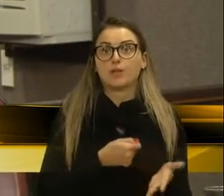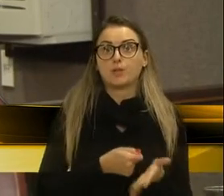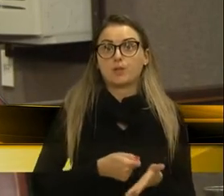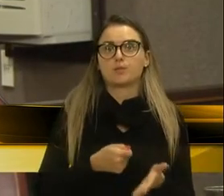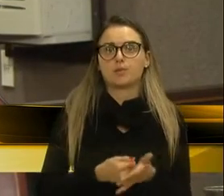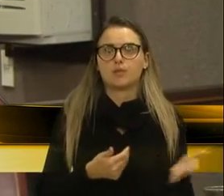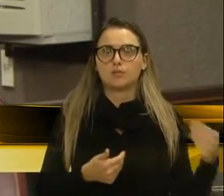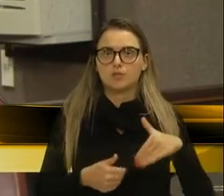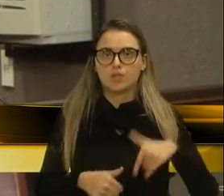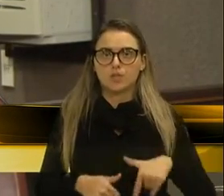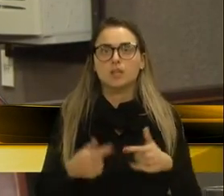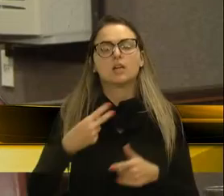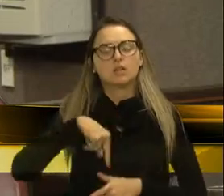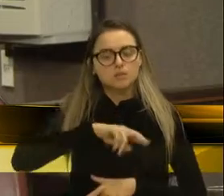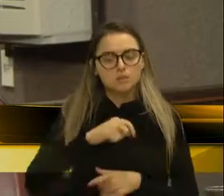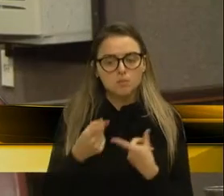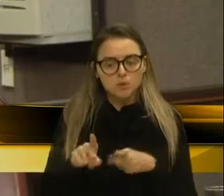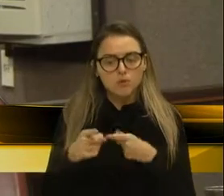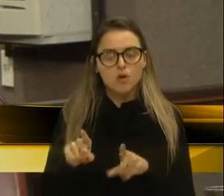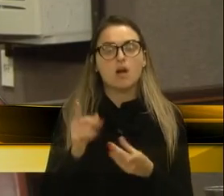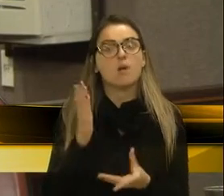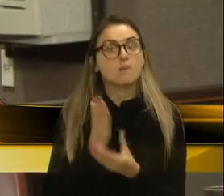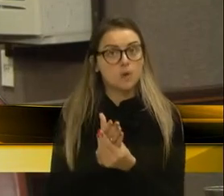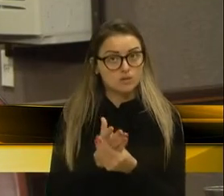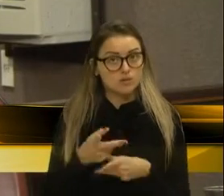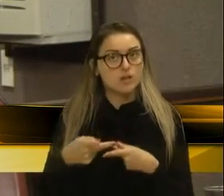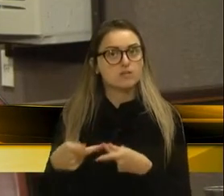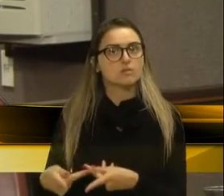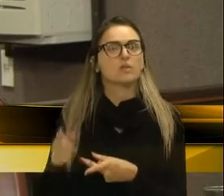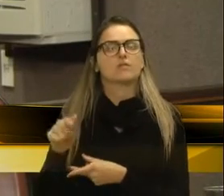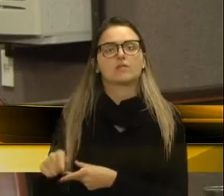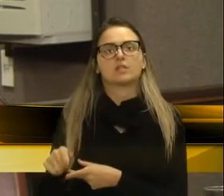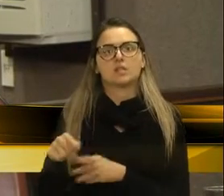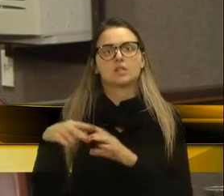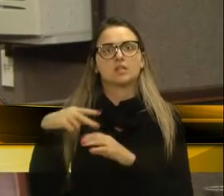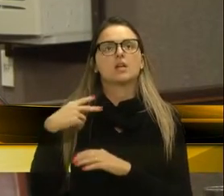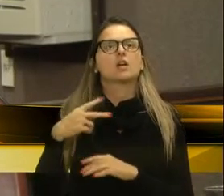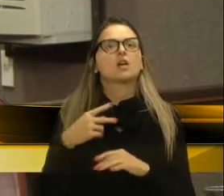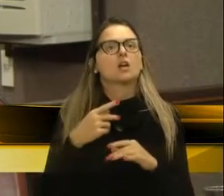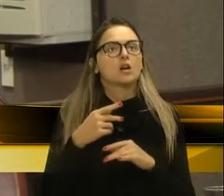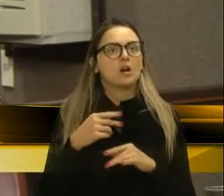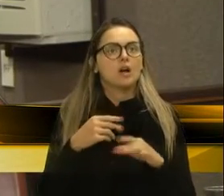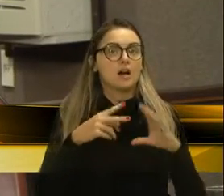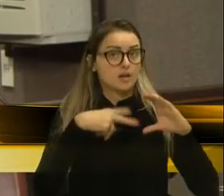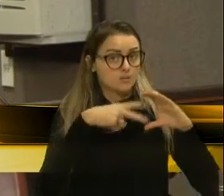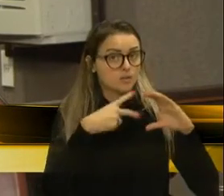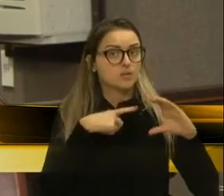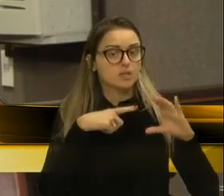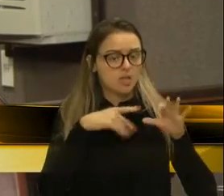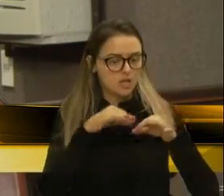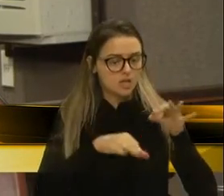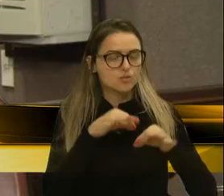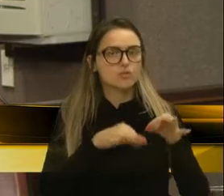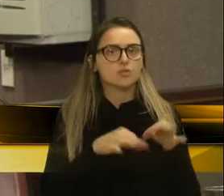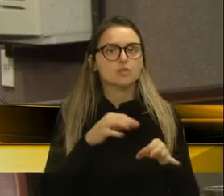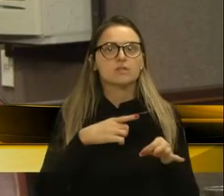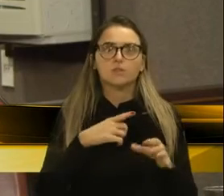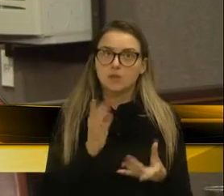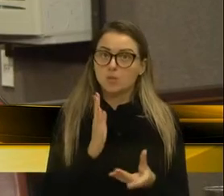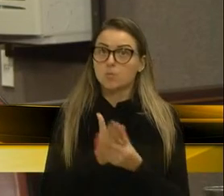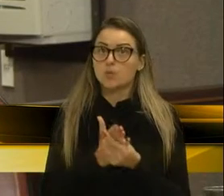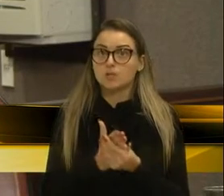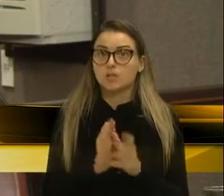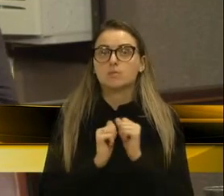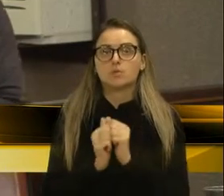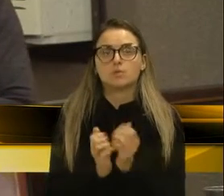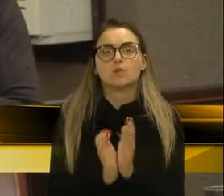furadas. Nós temos que provocar via judicial a nossa visita. A Câmara de Vereadores tem o jurídico. Vamos entrar com uma liminar para que a